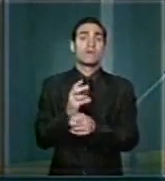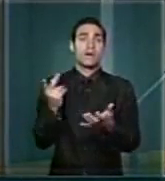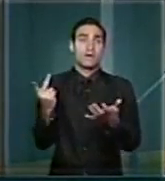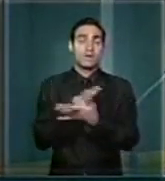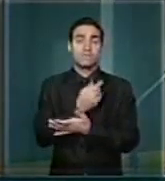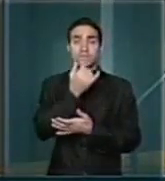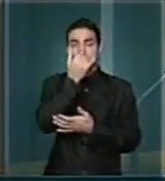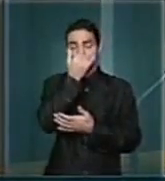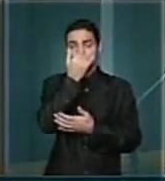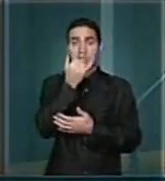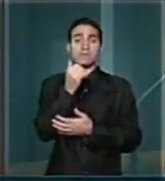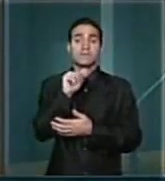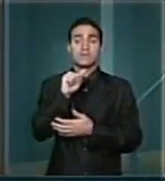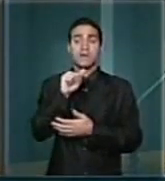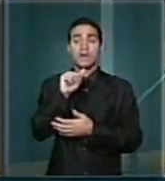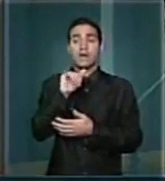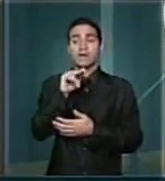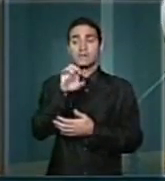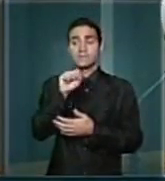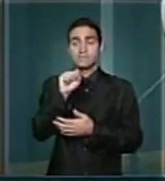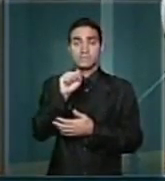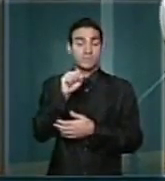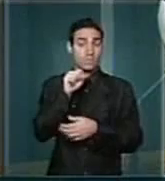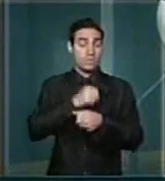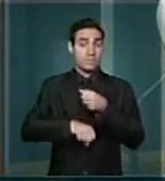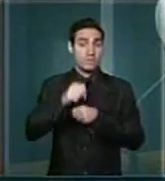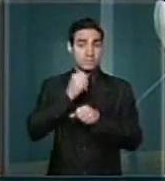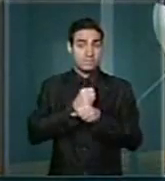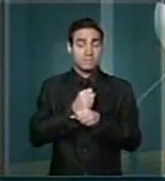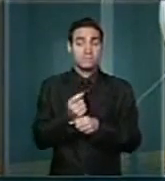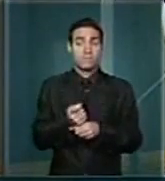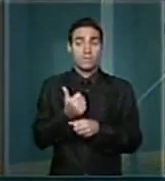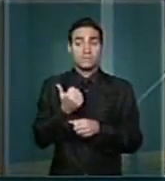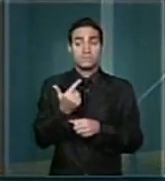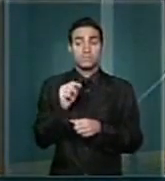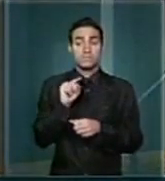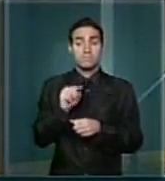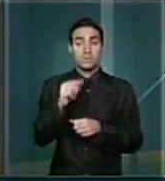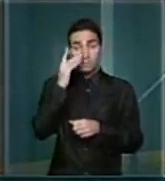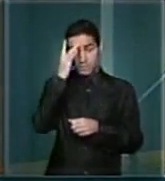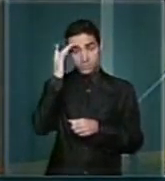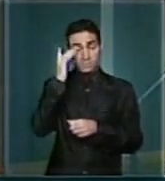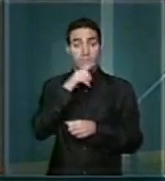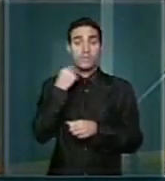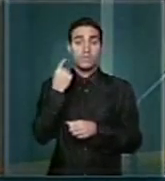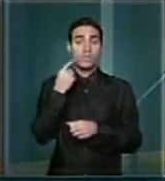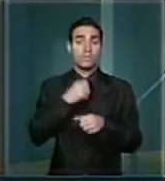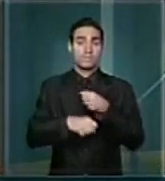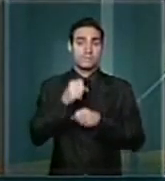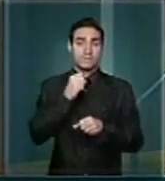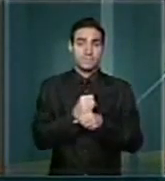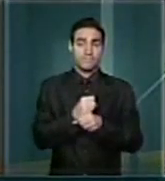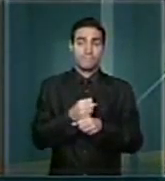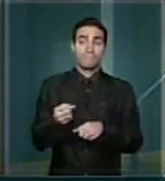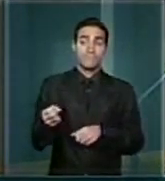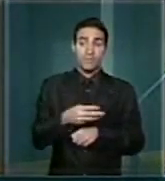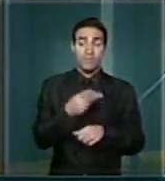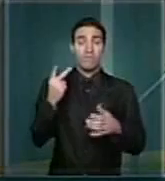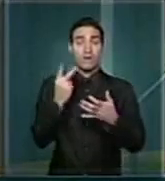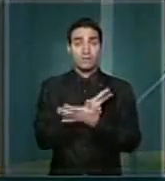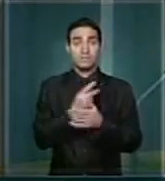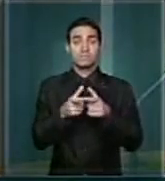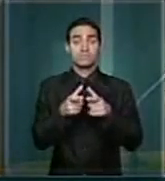AIDS. A AIDS matou no ano passado, presidente, quase 12 mil pessoas no nosso país. O número de novos casos